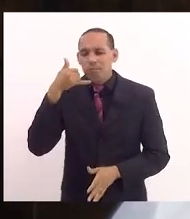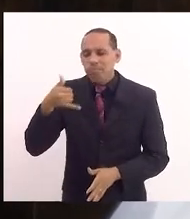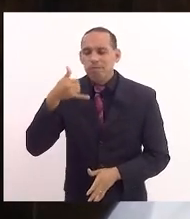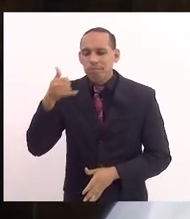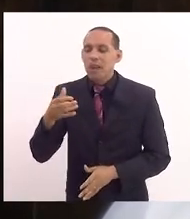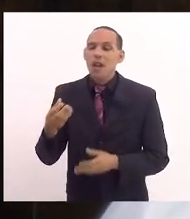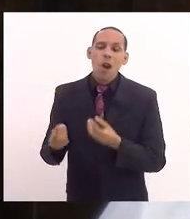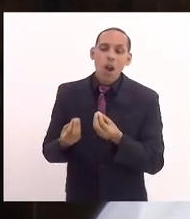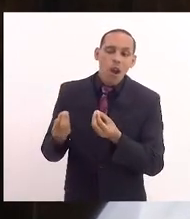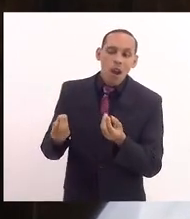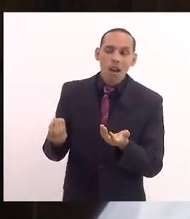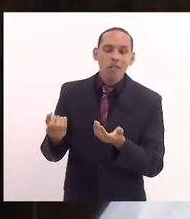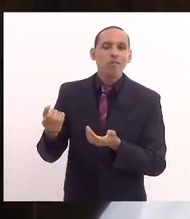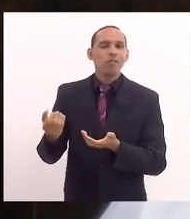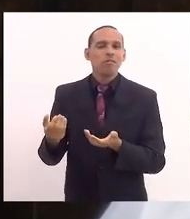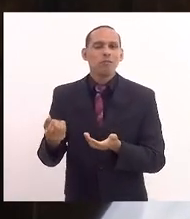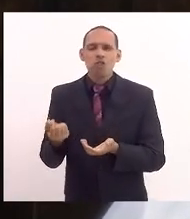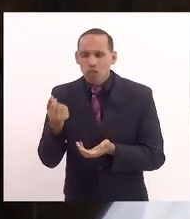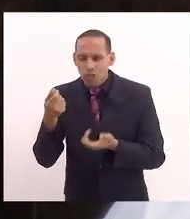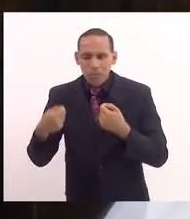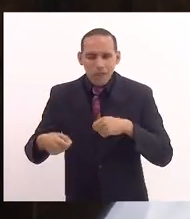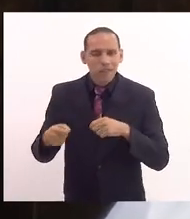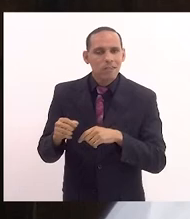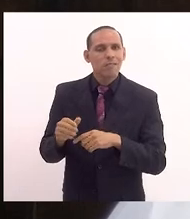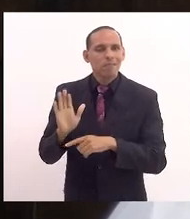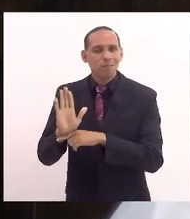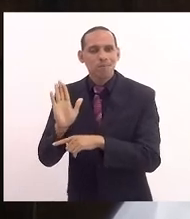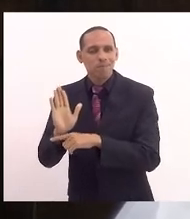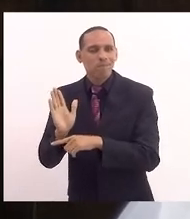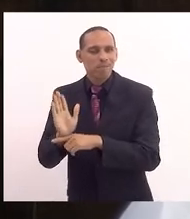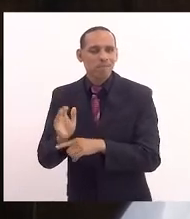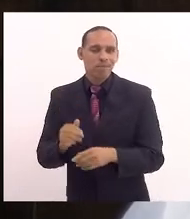estava. Financeiramente, se precisava de alguma coisa.